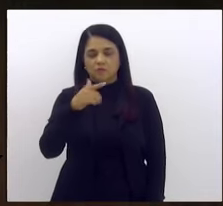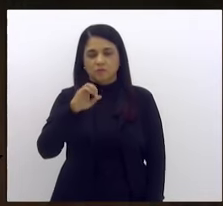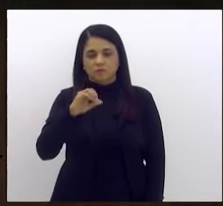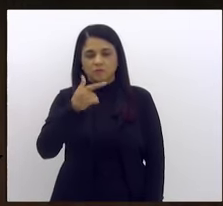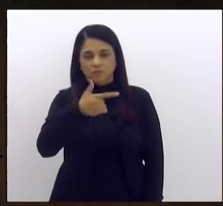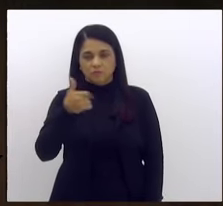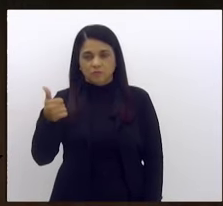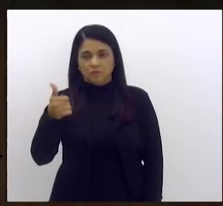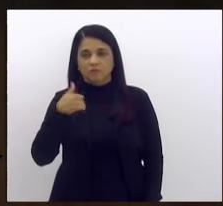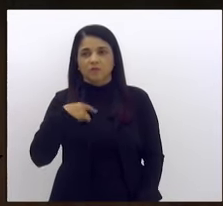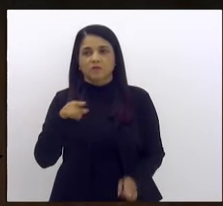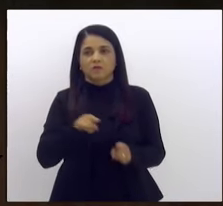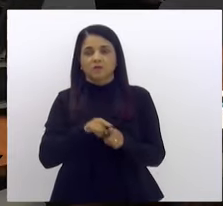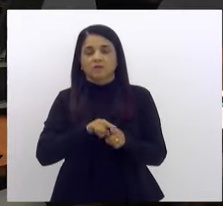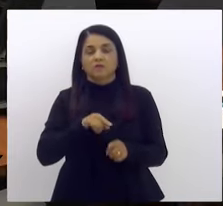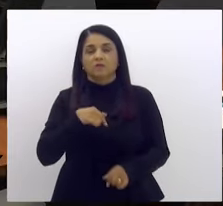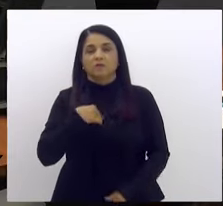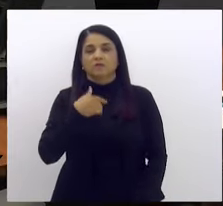362